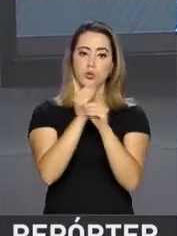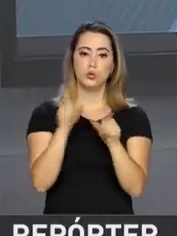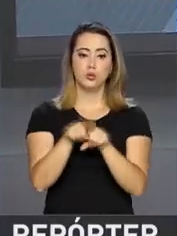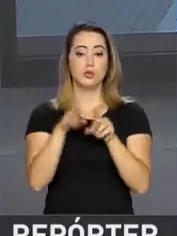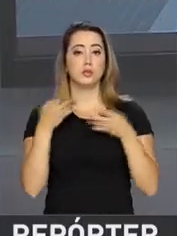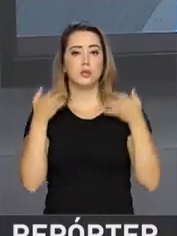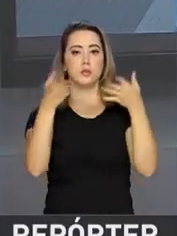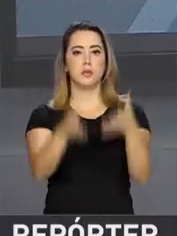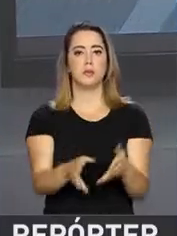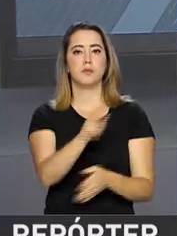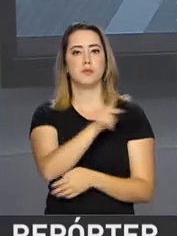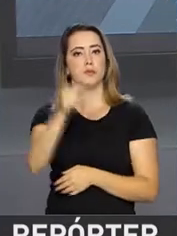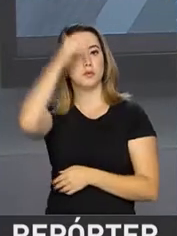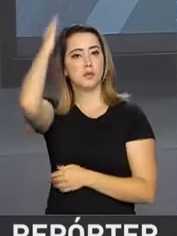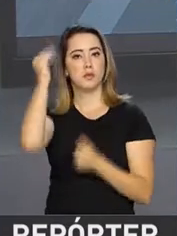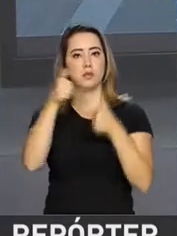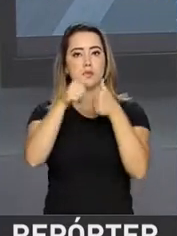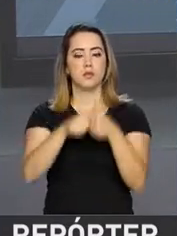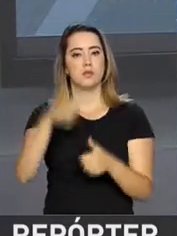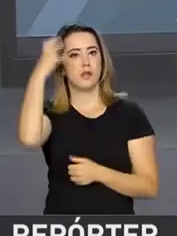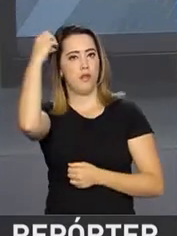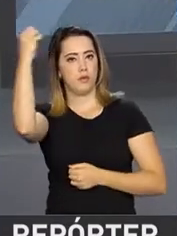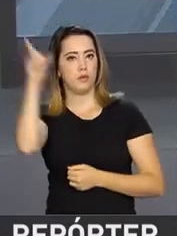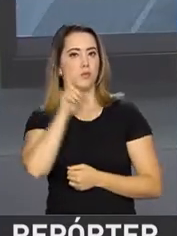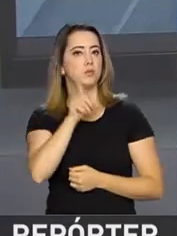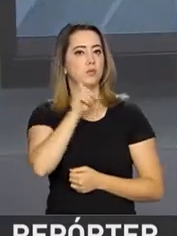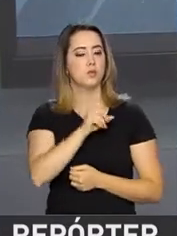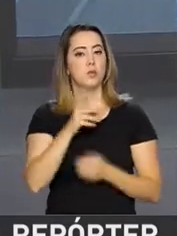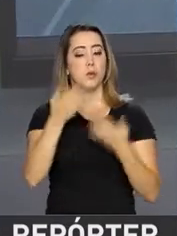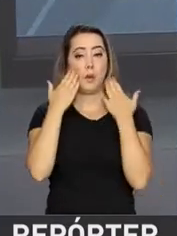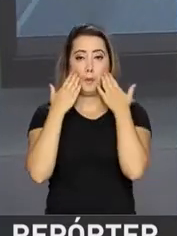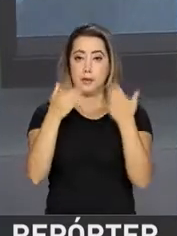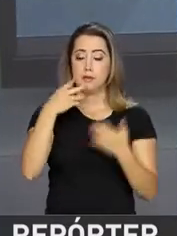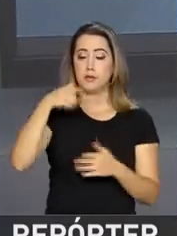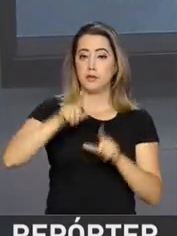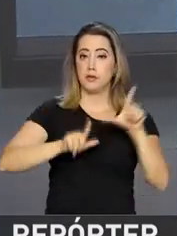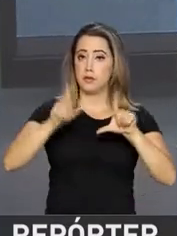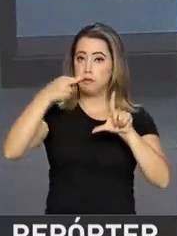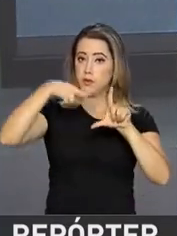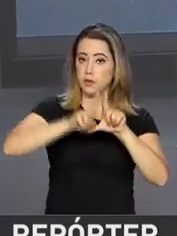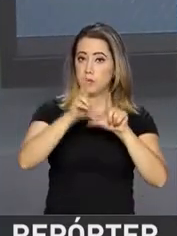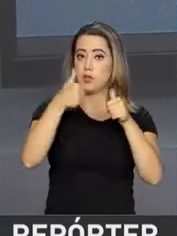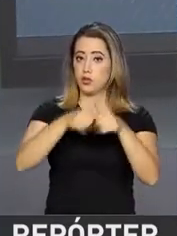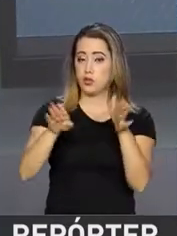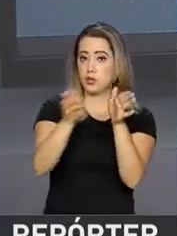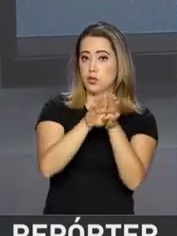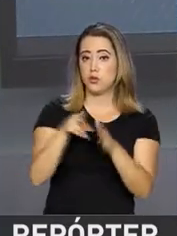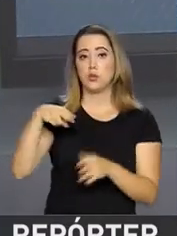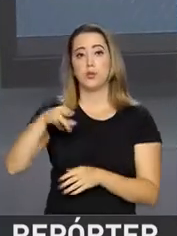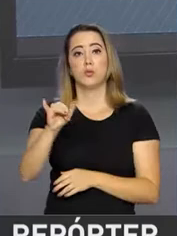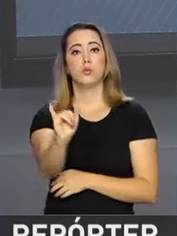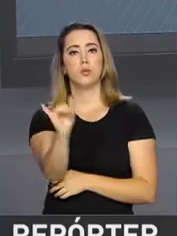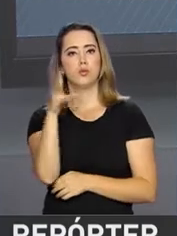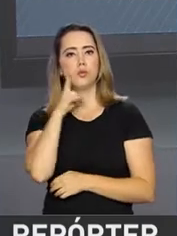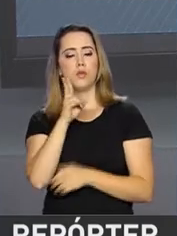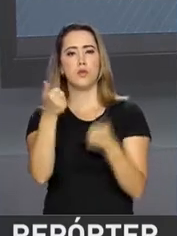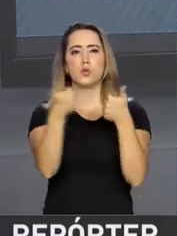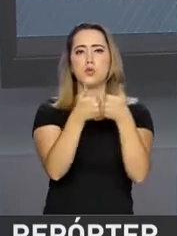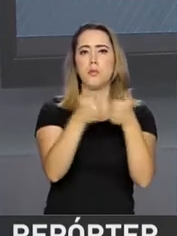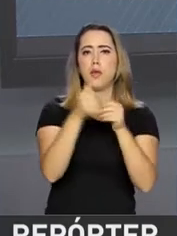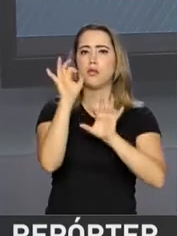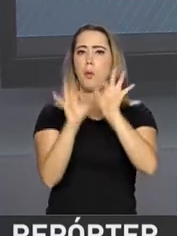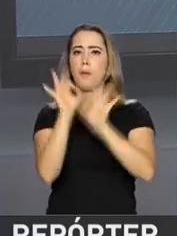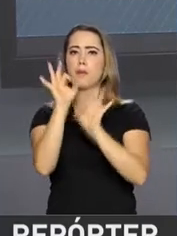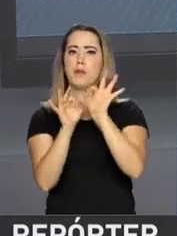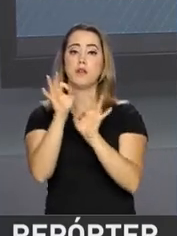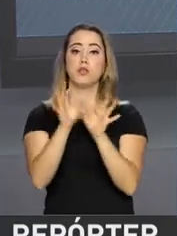participação do presidente michel temer que está a caminho dos estados unidos a equipe da tv nbr já chegou a nova york e acompanhou de perto como